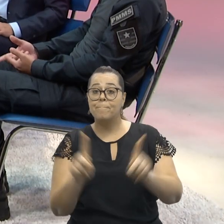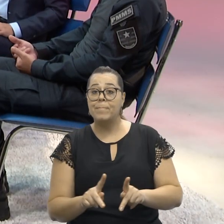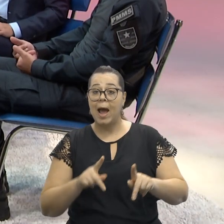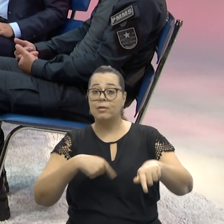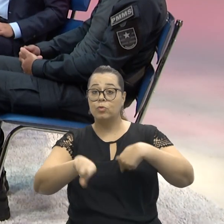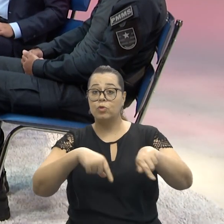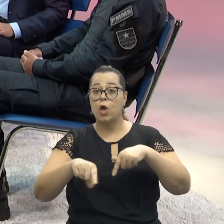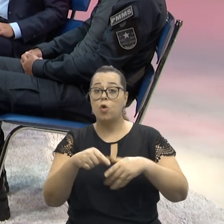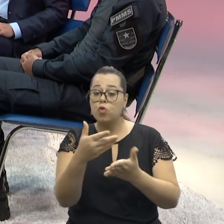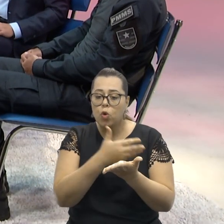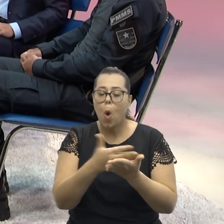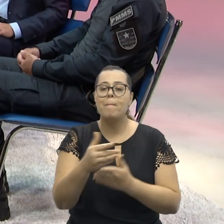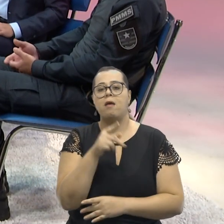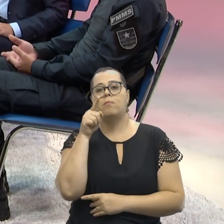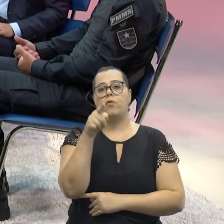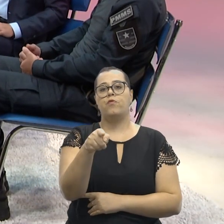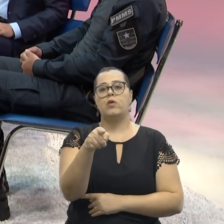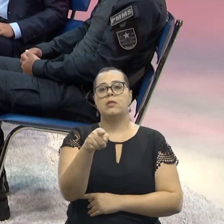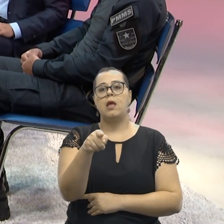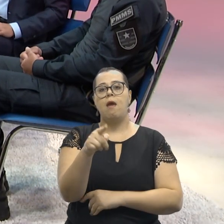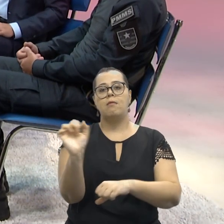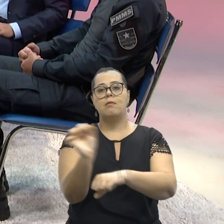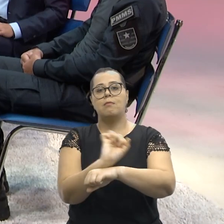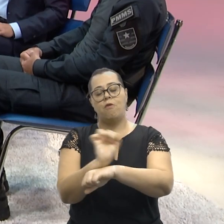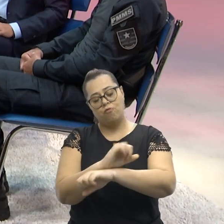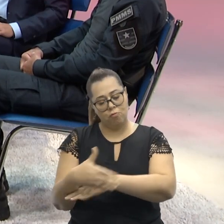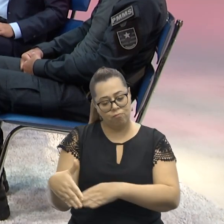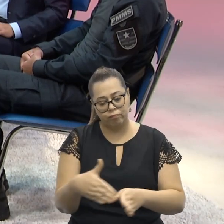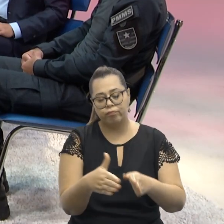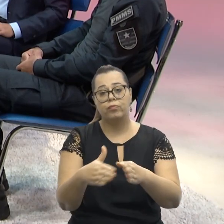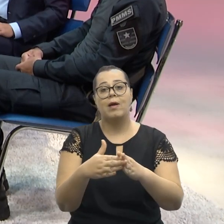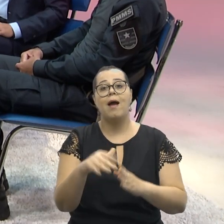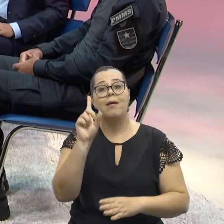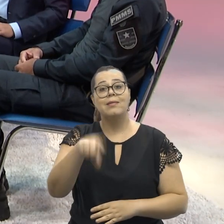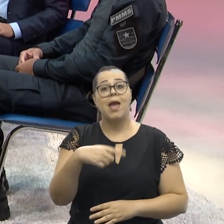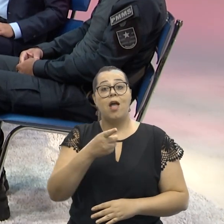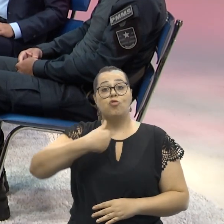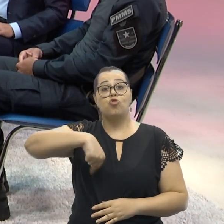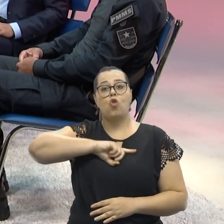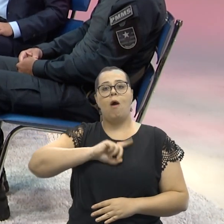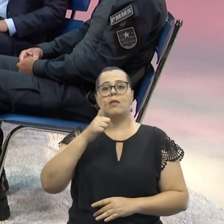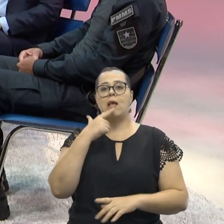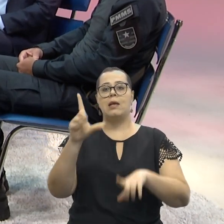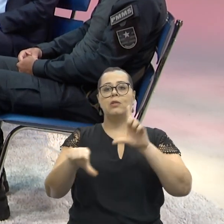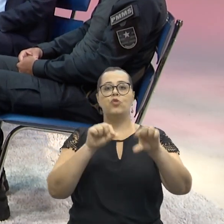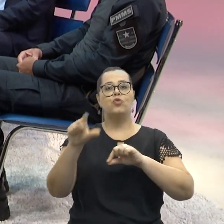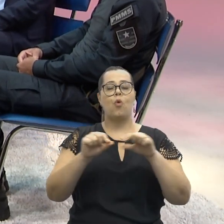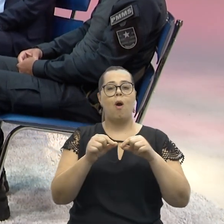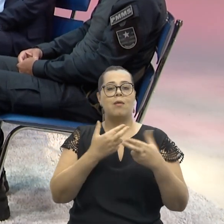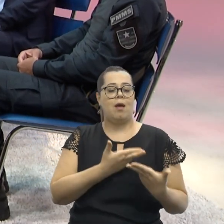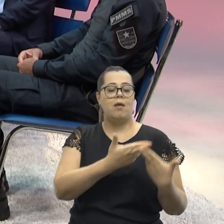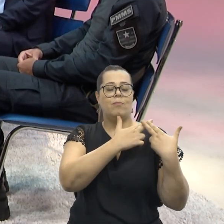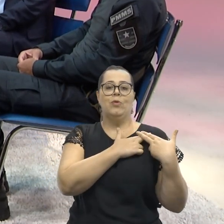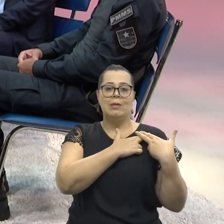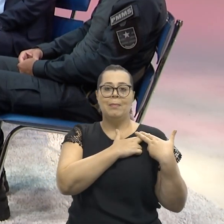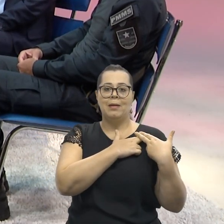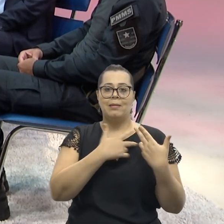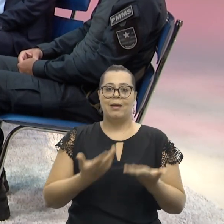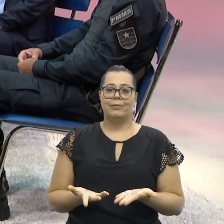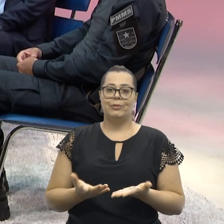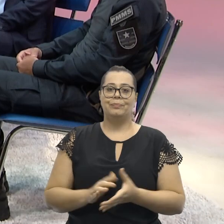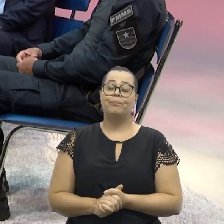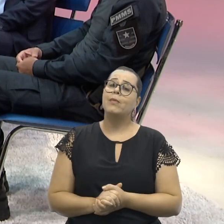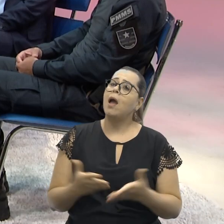pessoa, para que a paz no trânsito começa por você condutor. Tudo passa pela nossa escolha, né, à frente